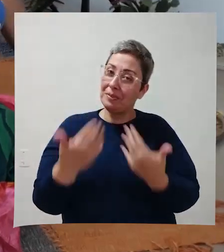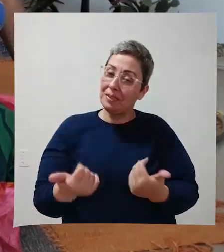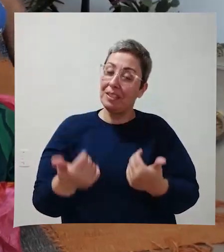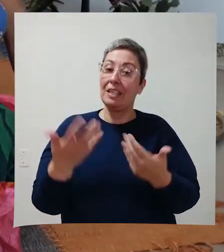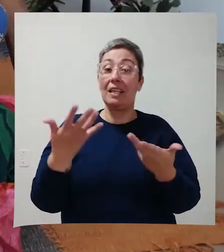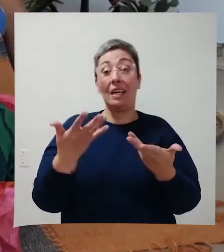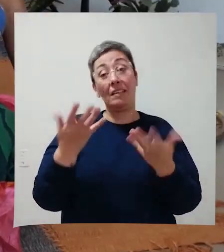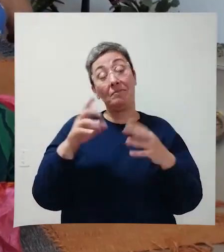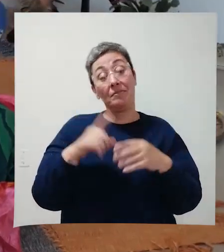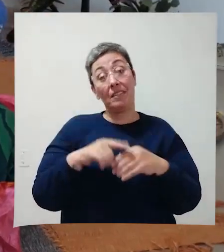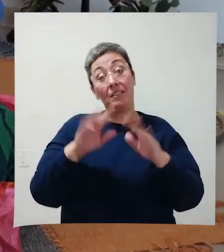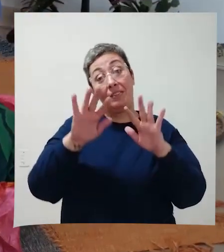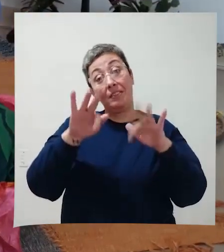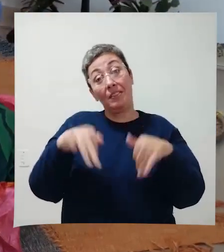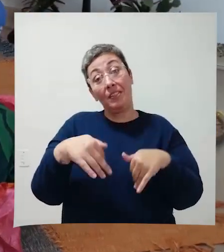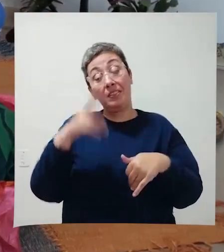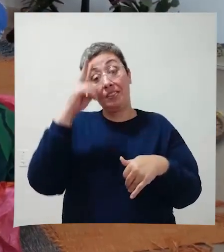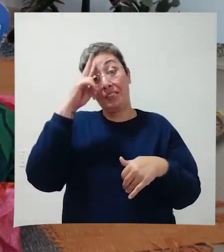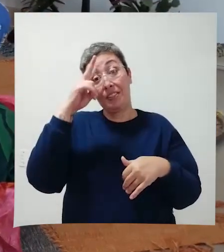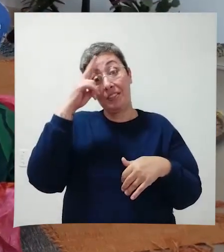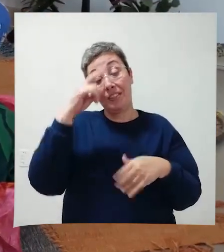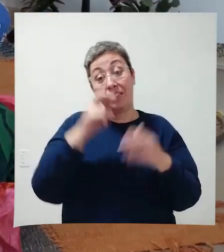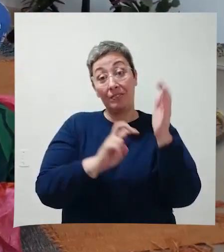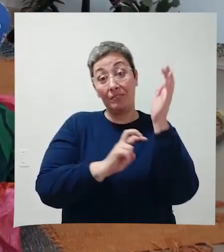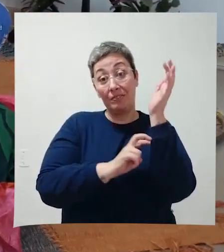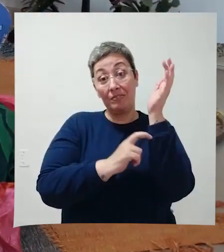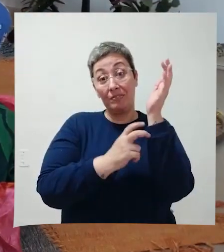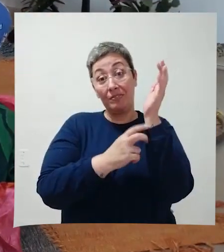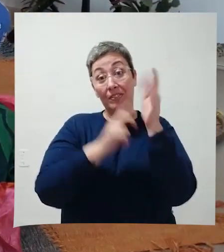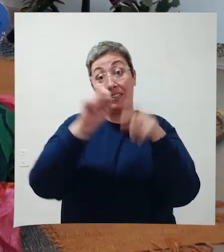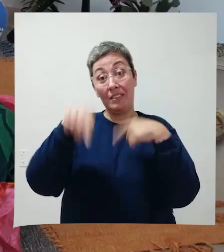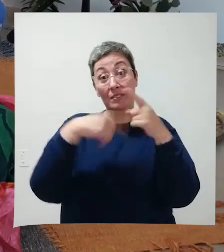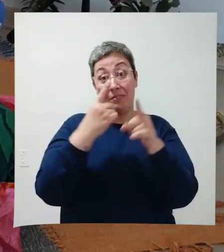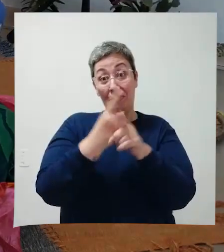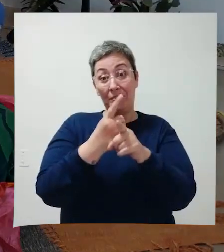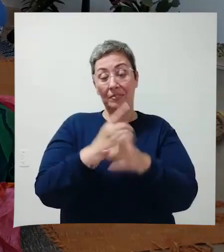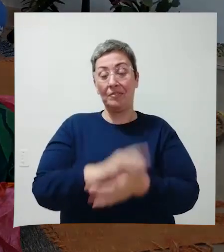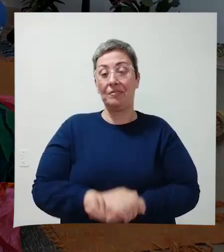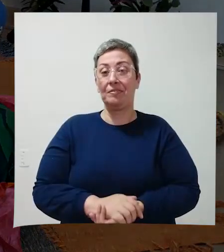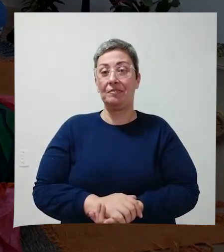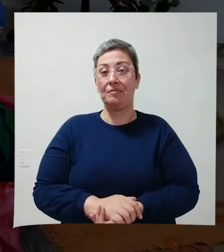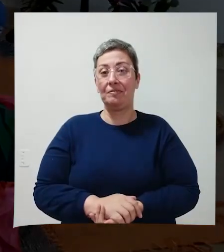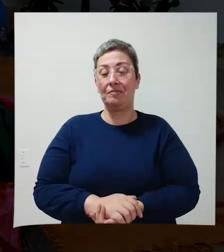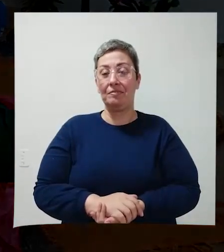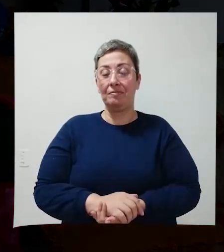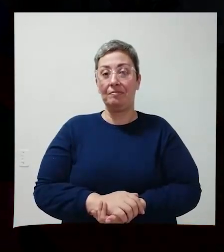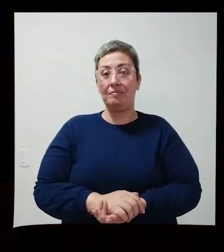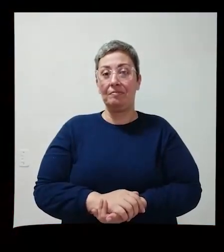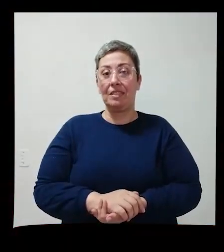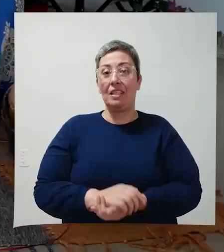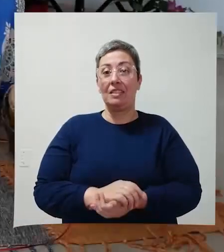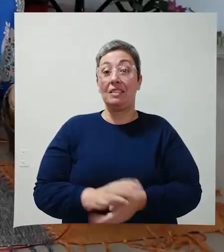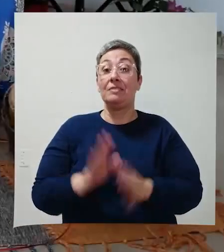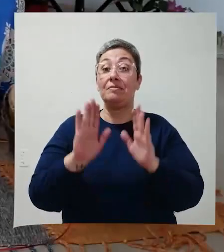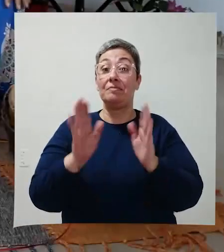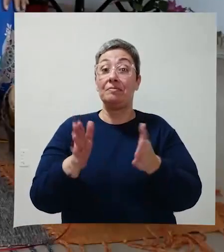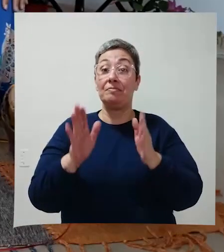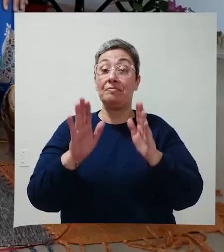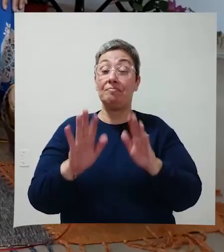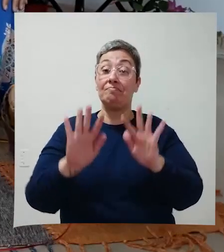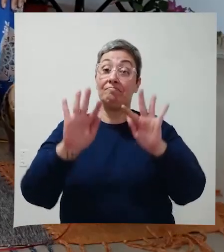Muito bem, e assim termina a nossa história do camaleão. Até uma próxima. Até.